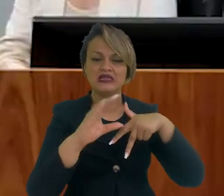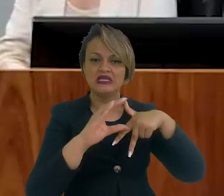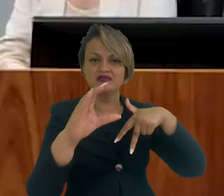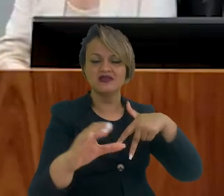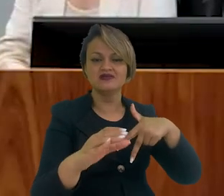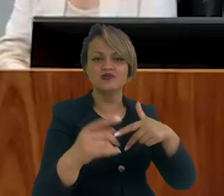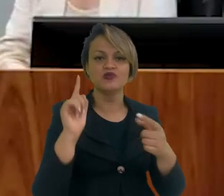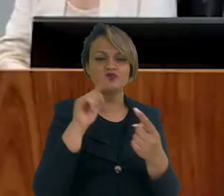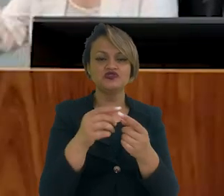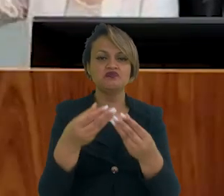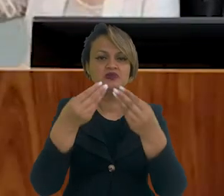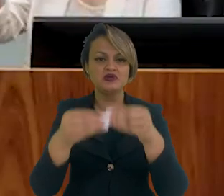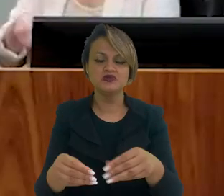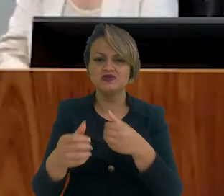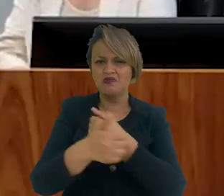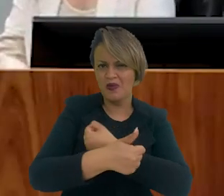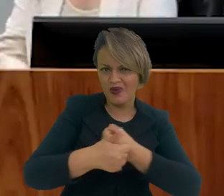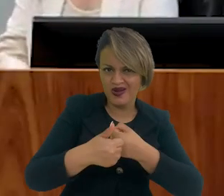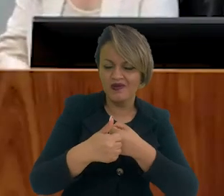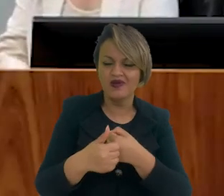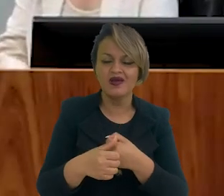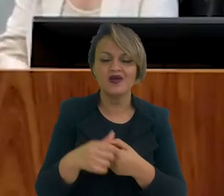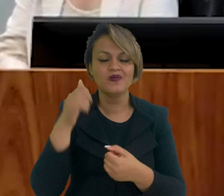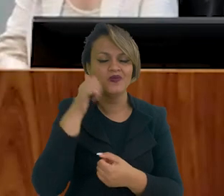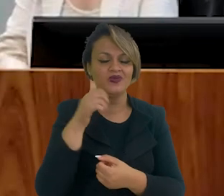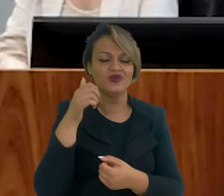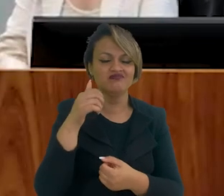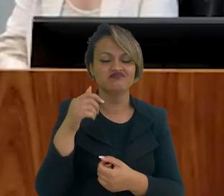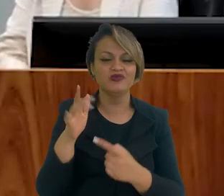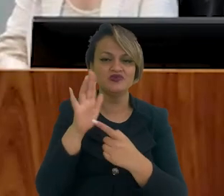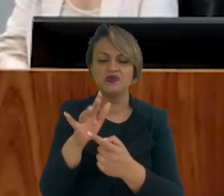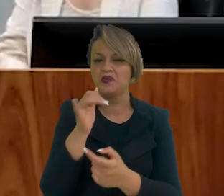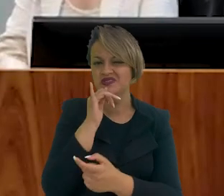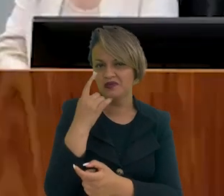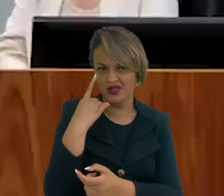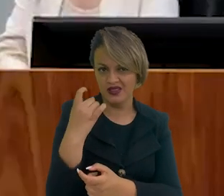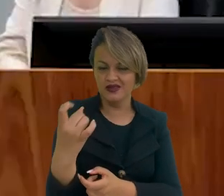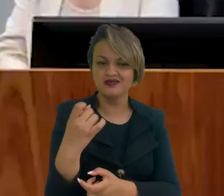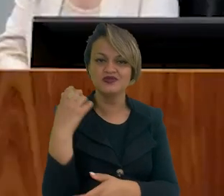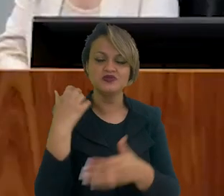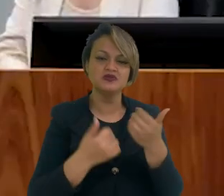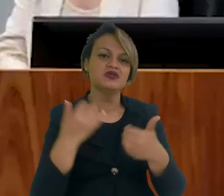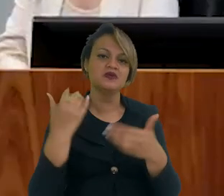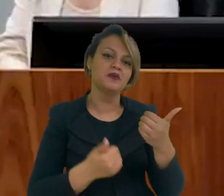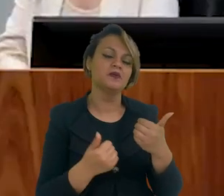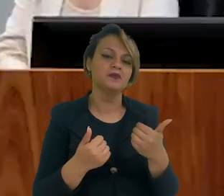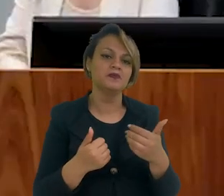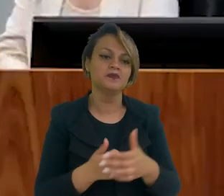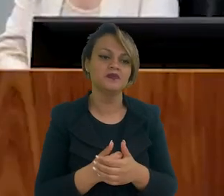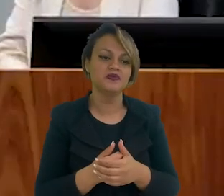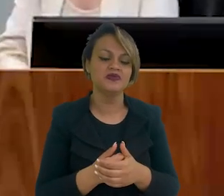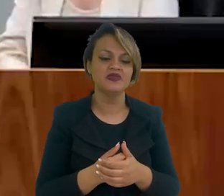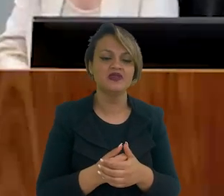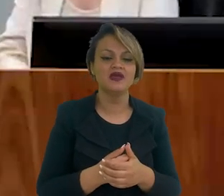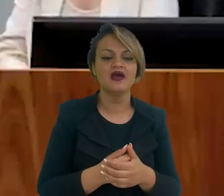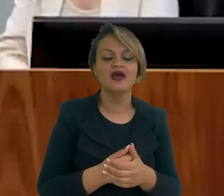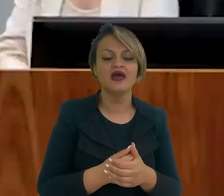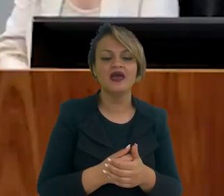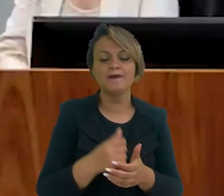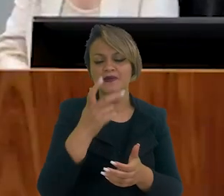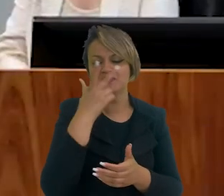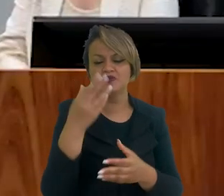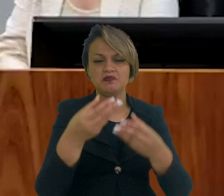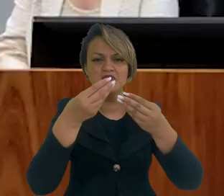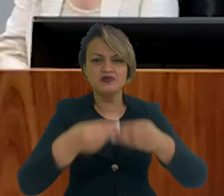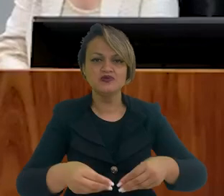que é quando nós nos deparamos com um pedido de indenização por dano moral e aí tem aquelas diversas Inclusive a professora colocou um exemplo